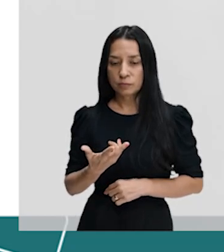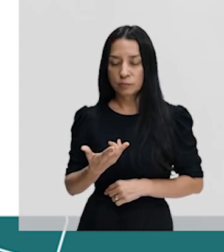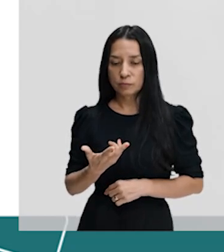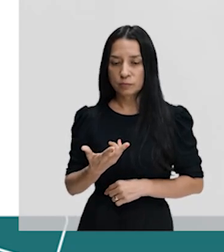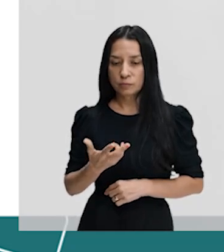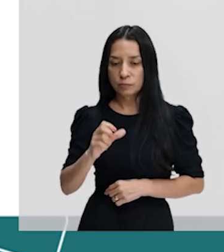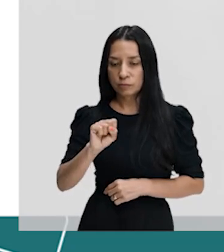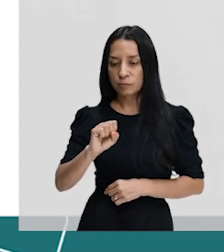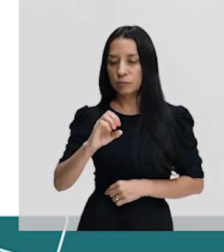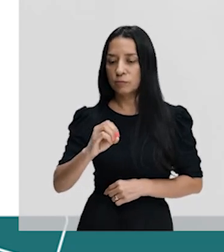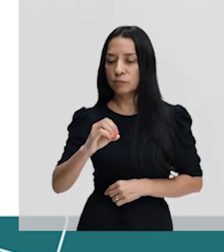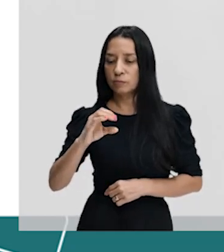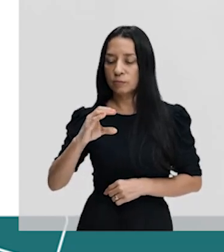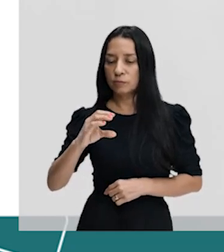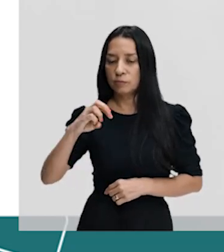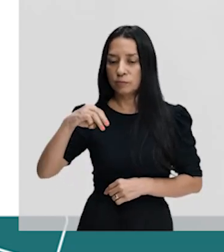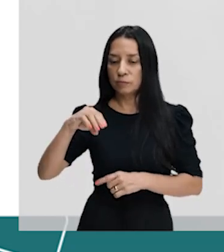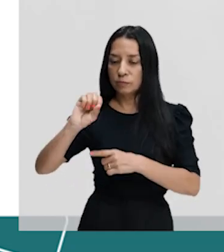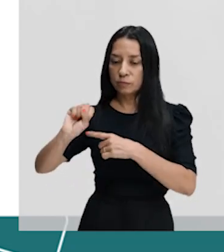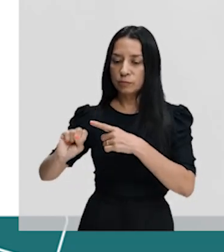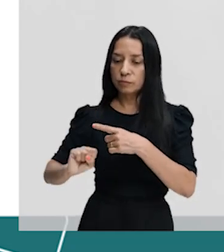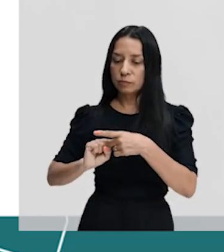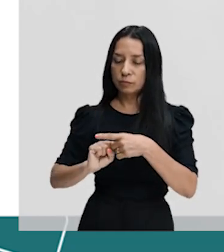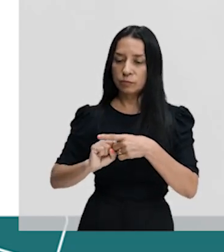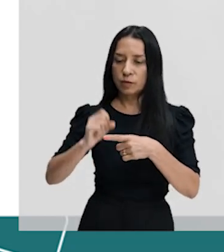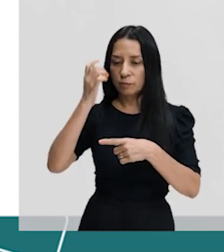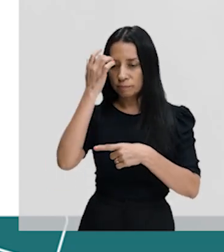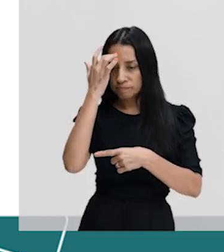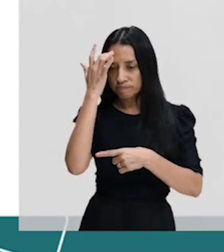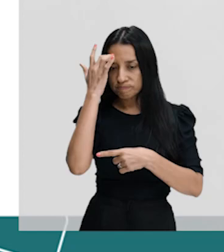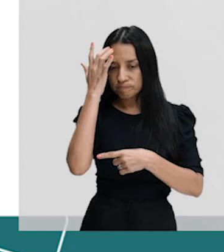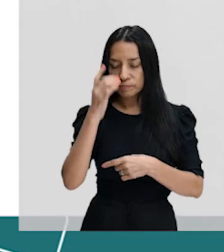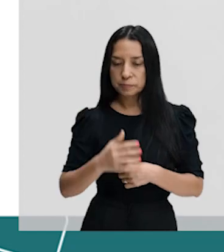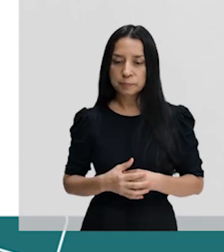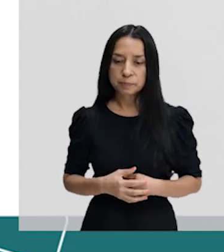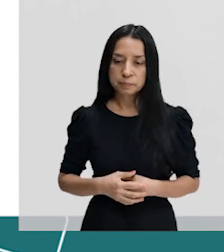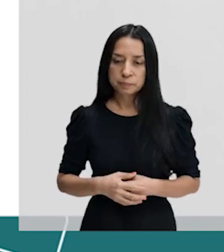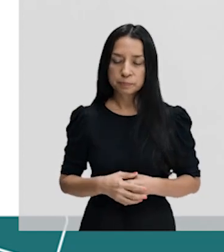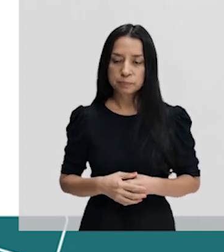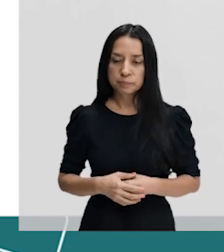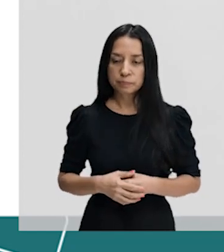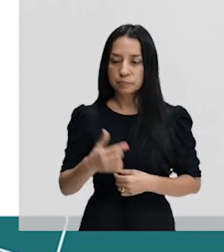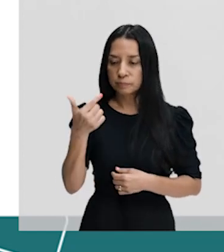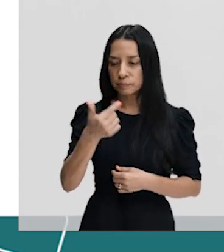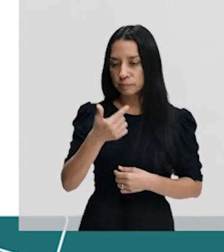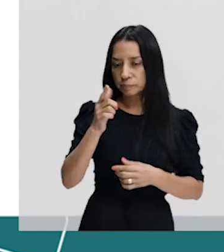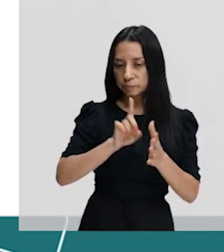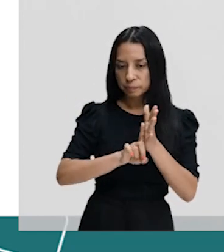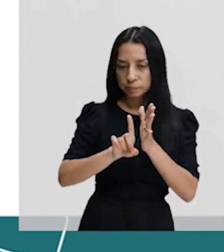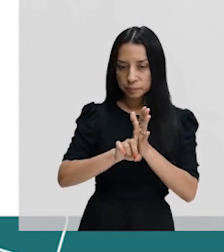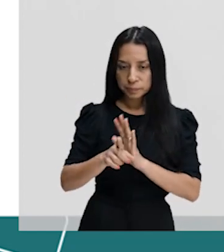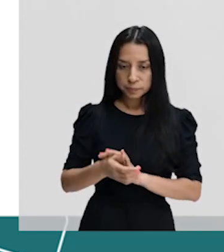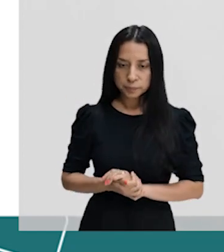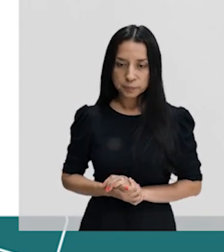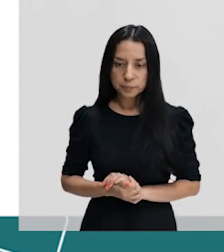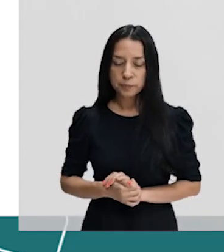é pronto bem fácil né segunda questão